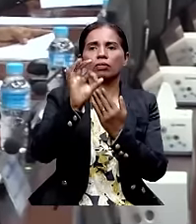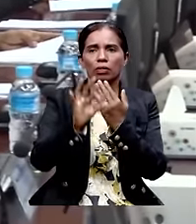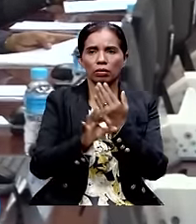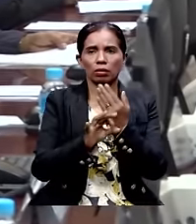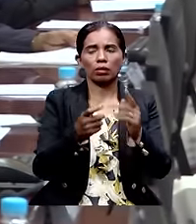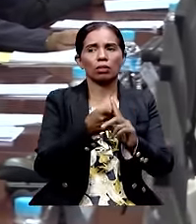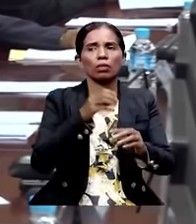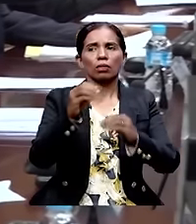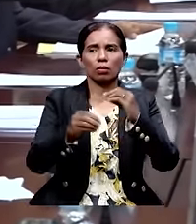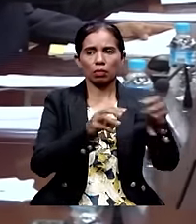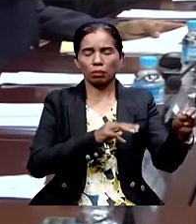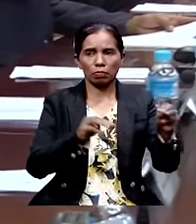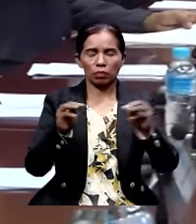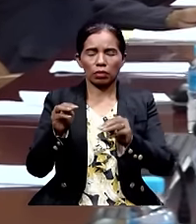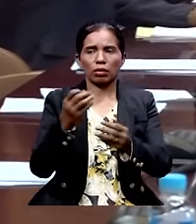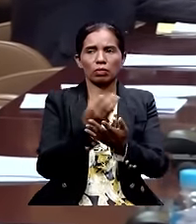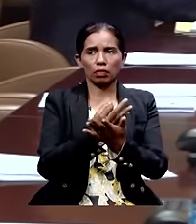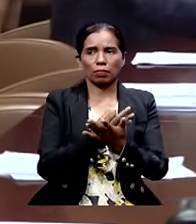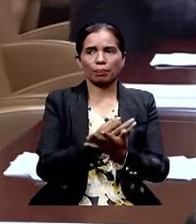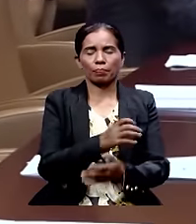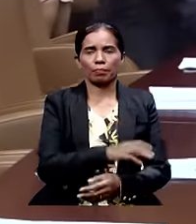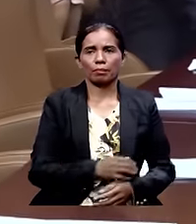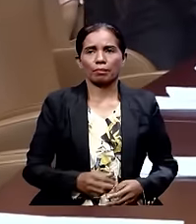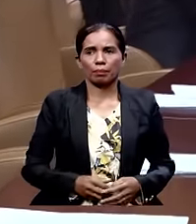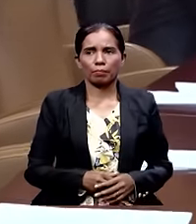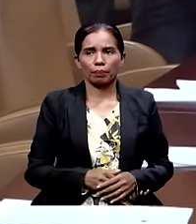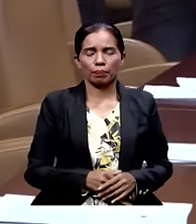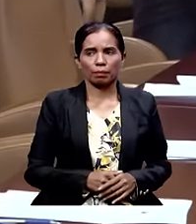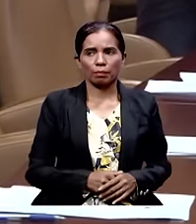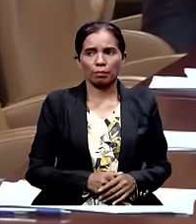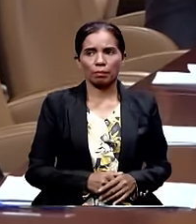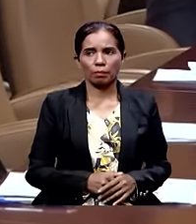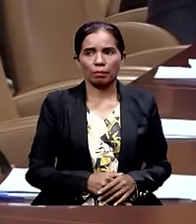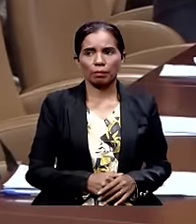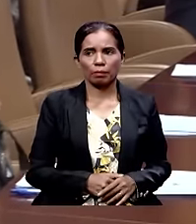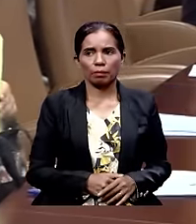Liu, com a alteração orçamental. Santina de Jesus, Marito da Costa, GMN.